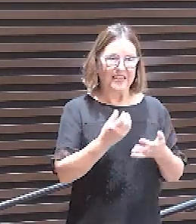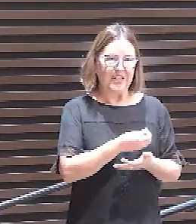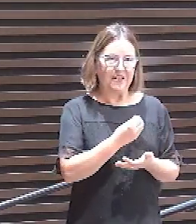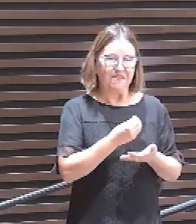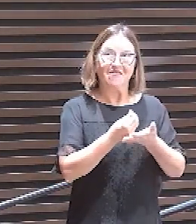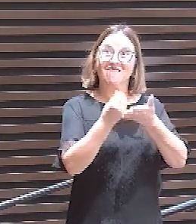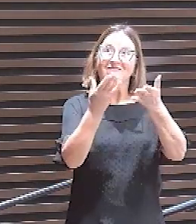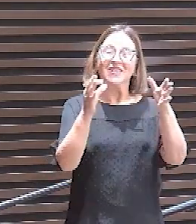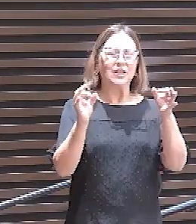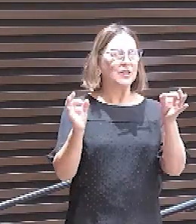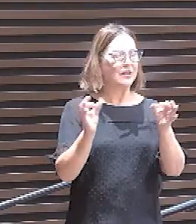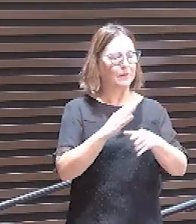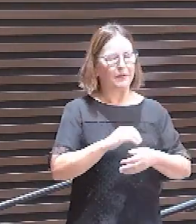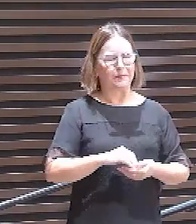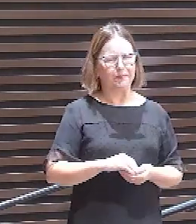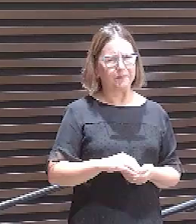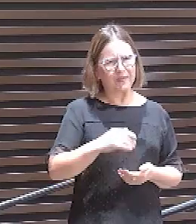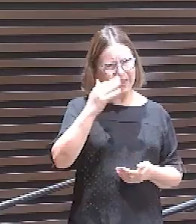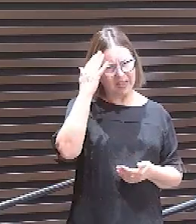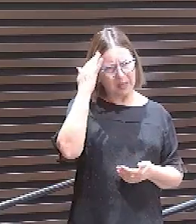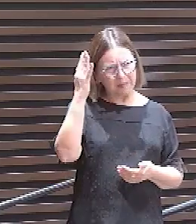Imagine o Léo, meu filho,